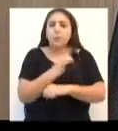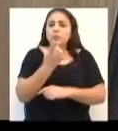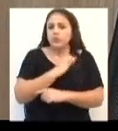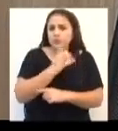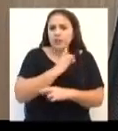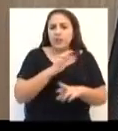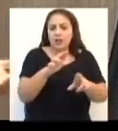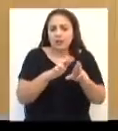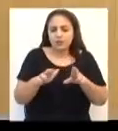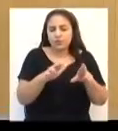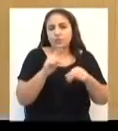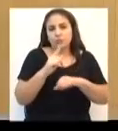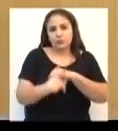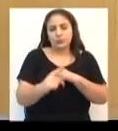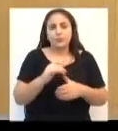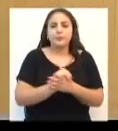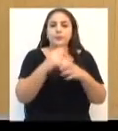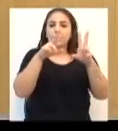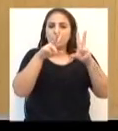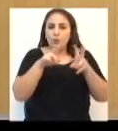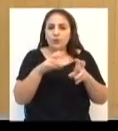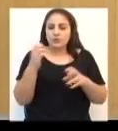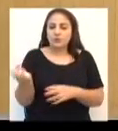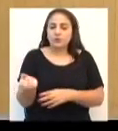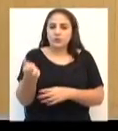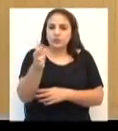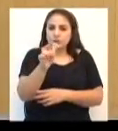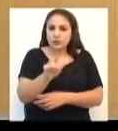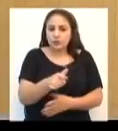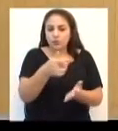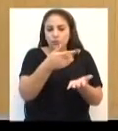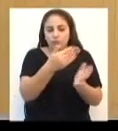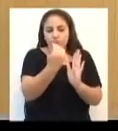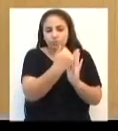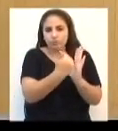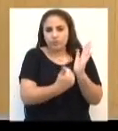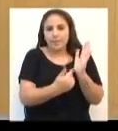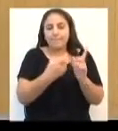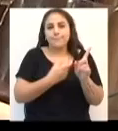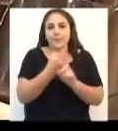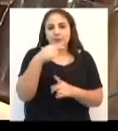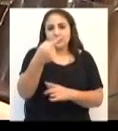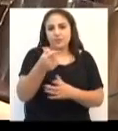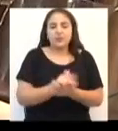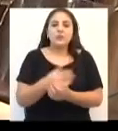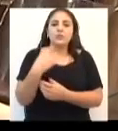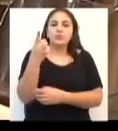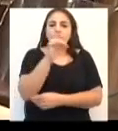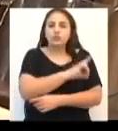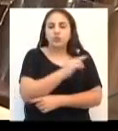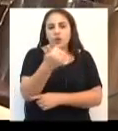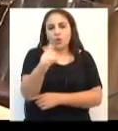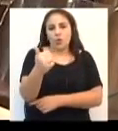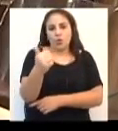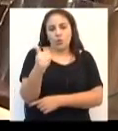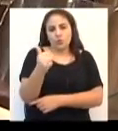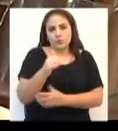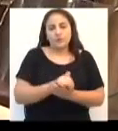a região de Passo Fundo. O assunto será novamente pautado no próximo mês. Será no dia 11,